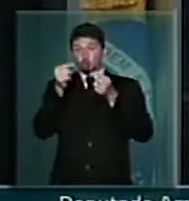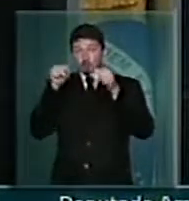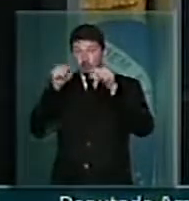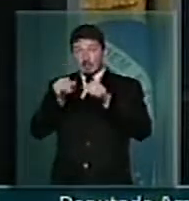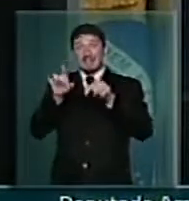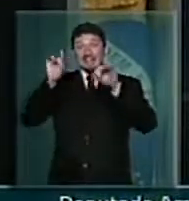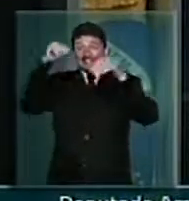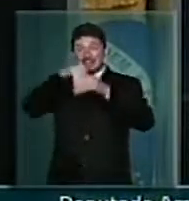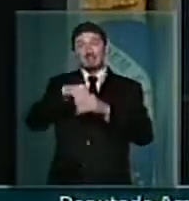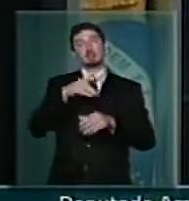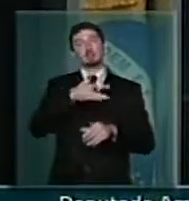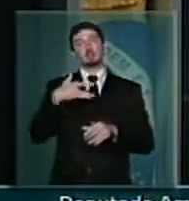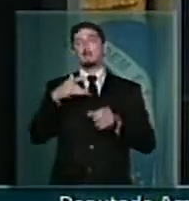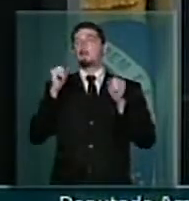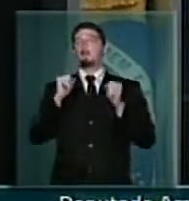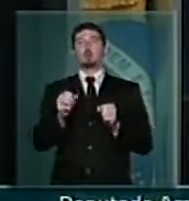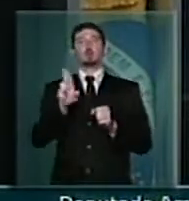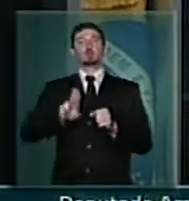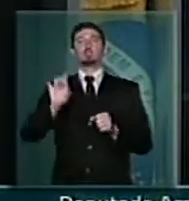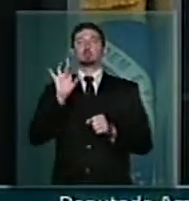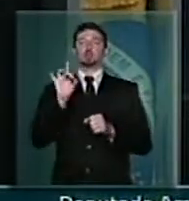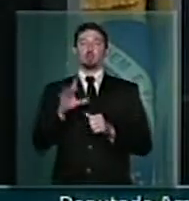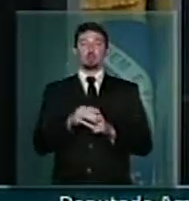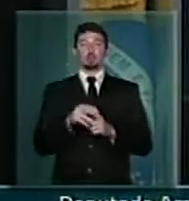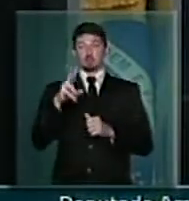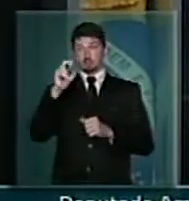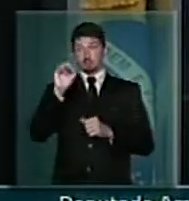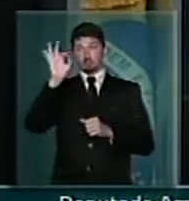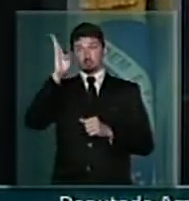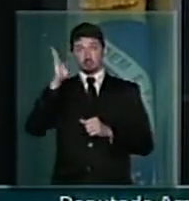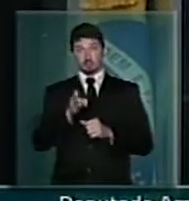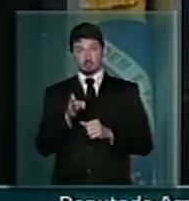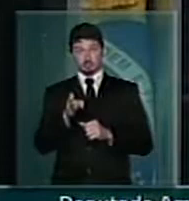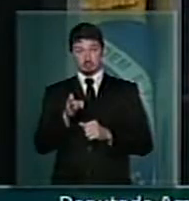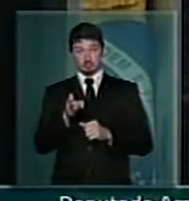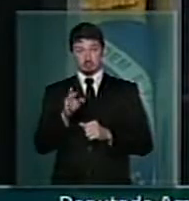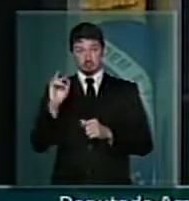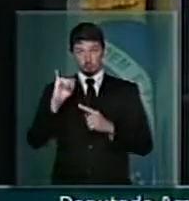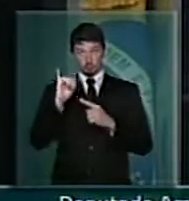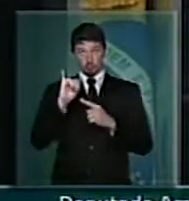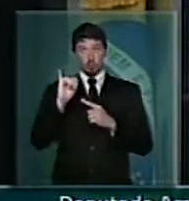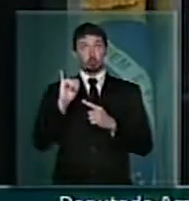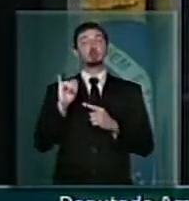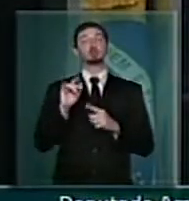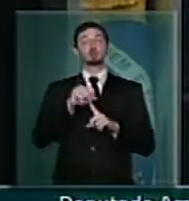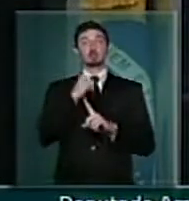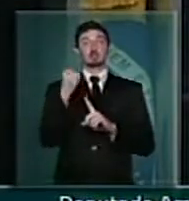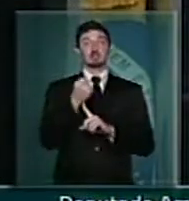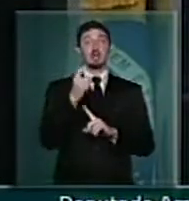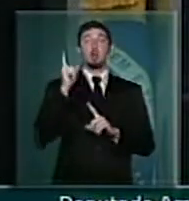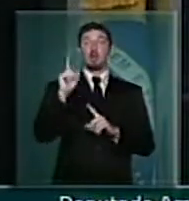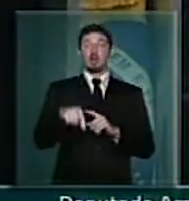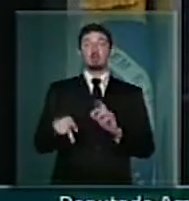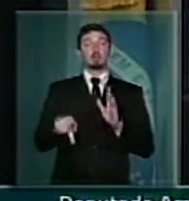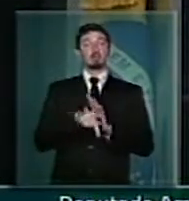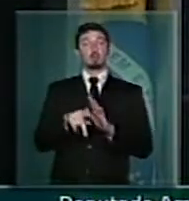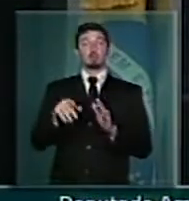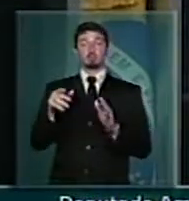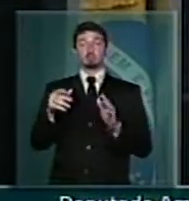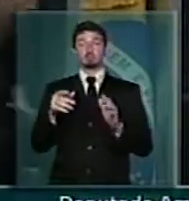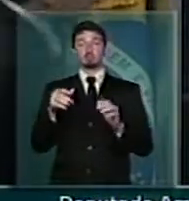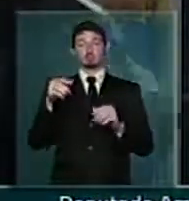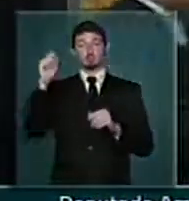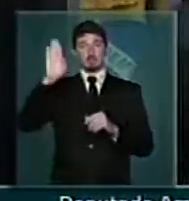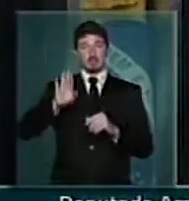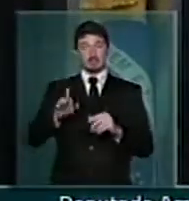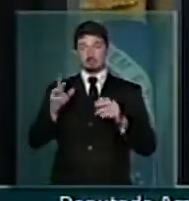na saúde. 50% da contribuição social para a saúde que nós estamos propondo